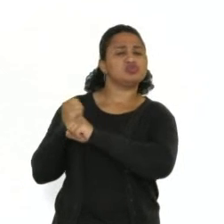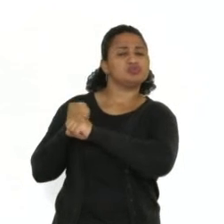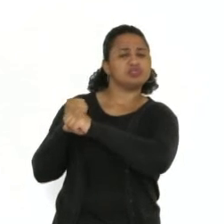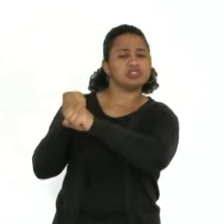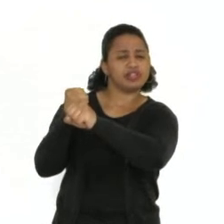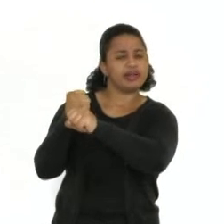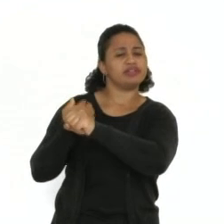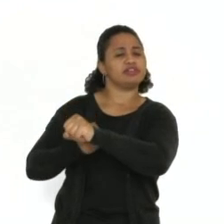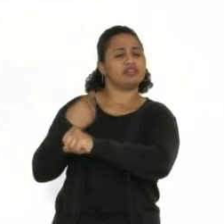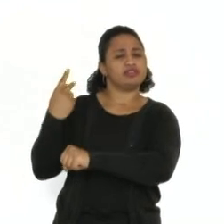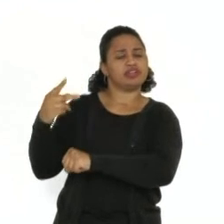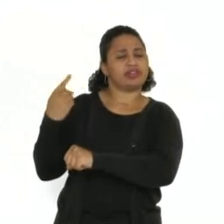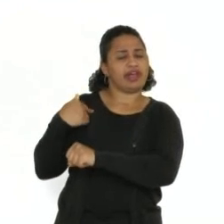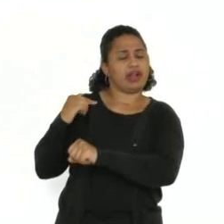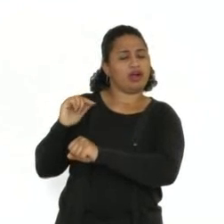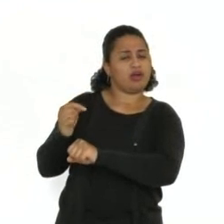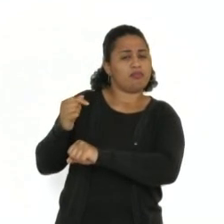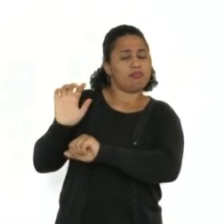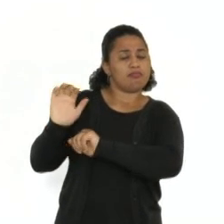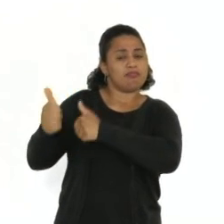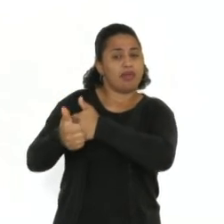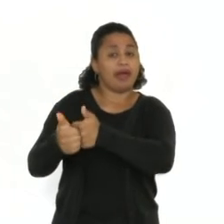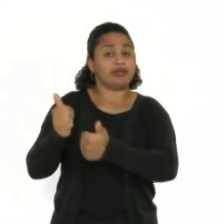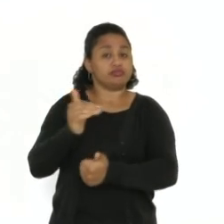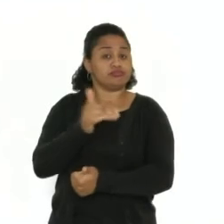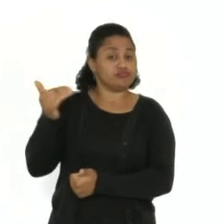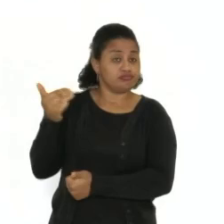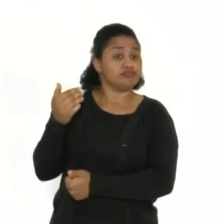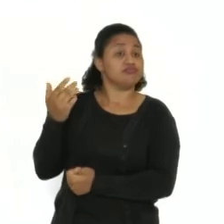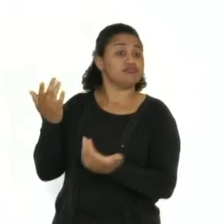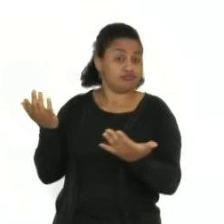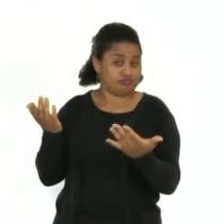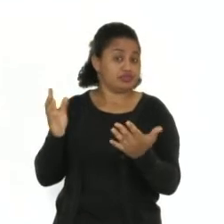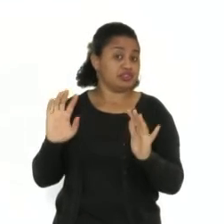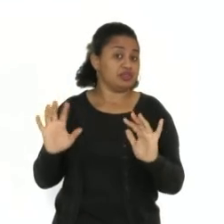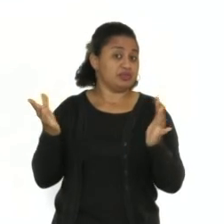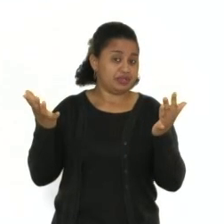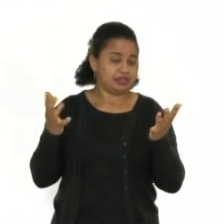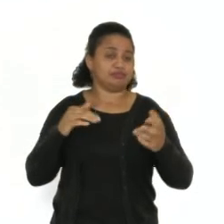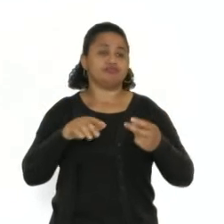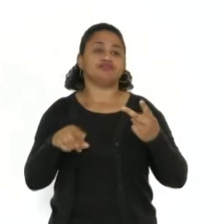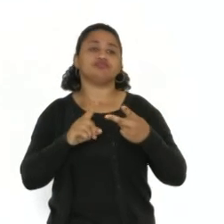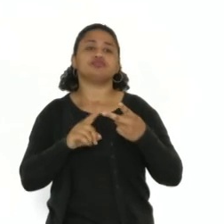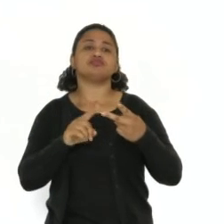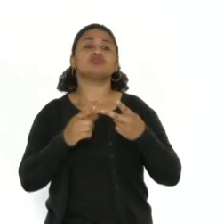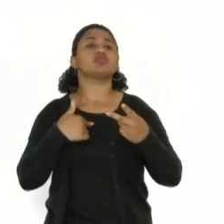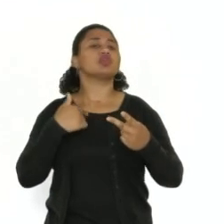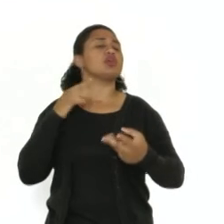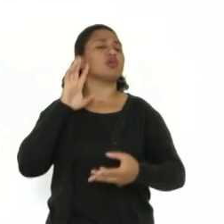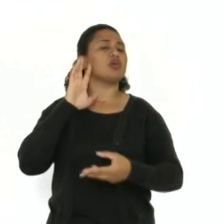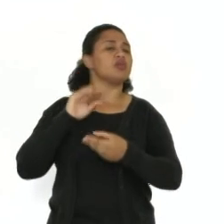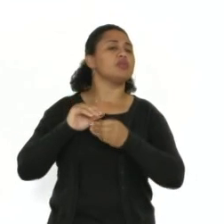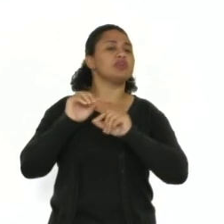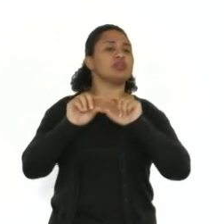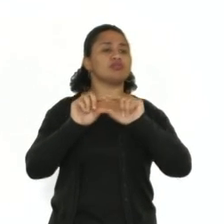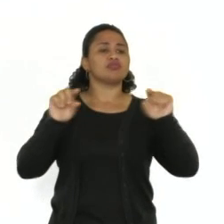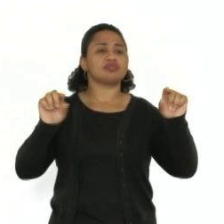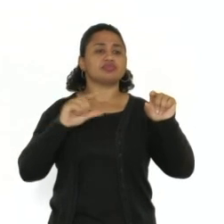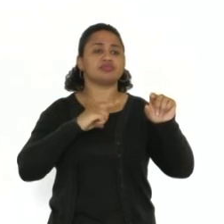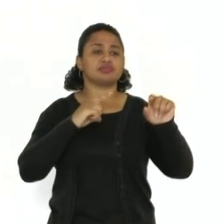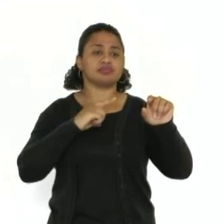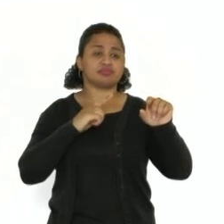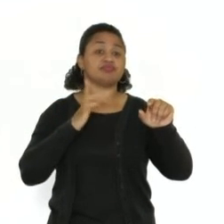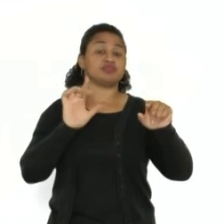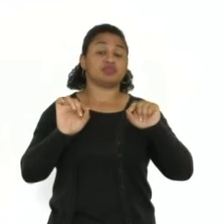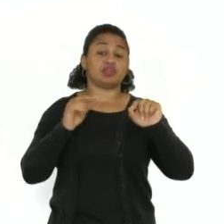marcador temporável. Quando? Nos últimos anos de sua vida. O que podemos inferir sobre a expressão destacada? Então,